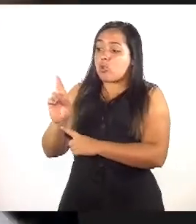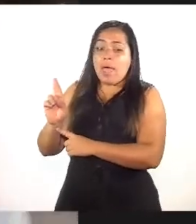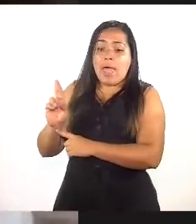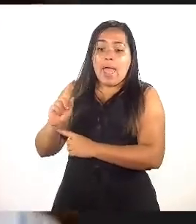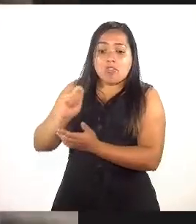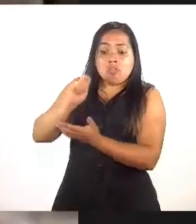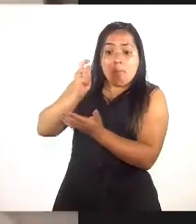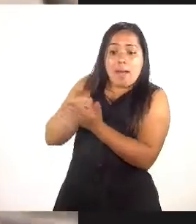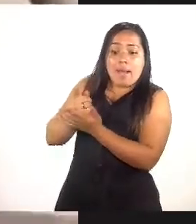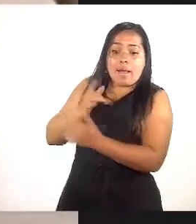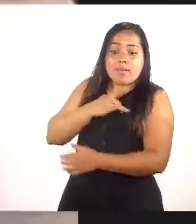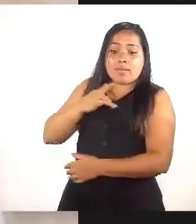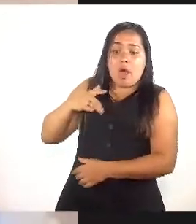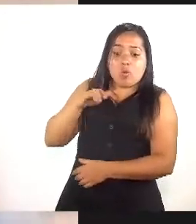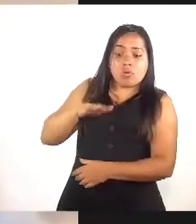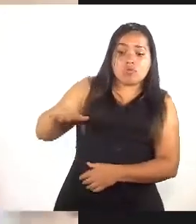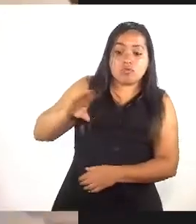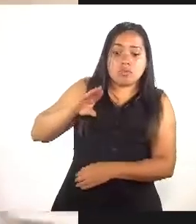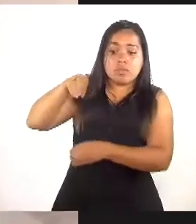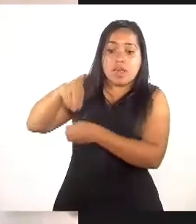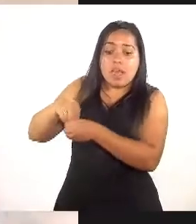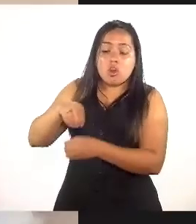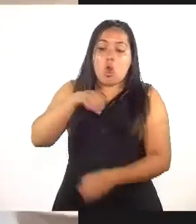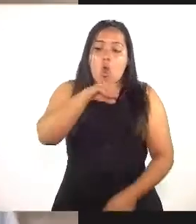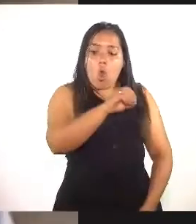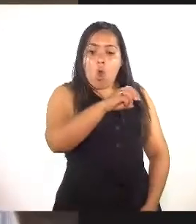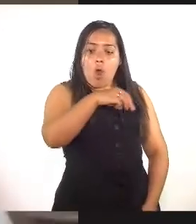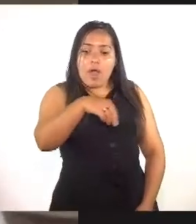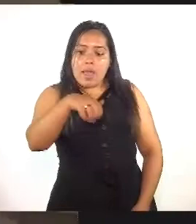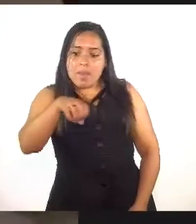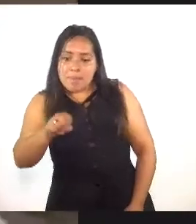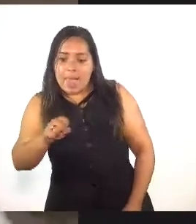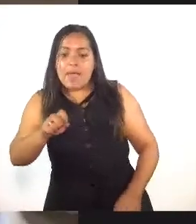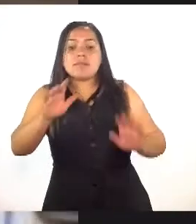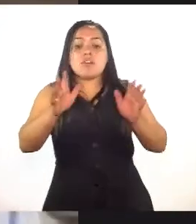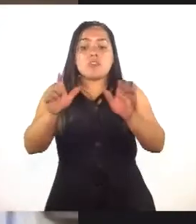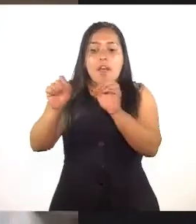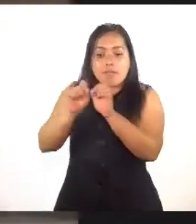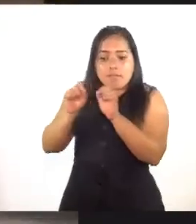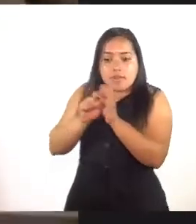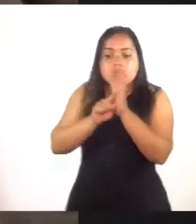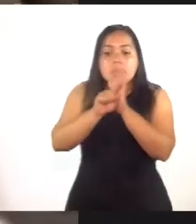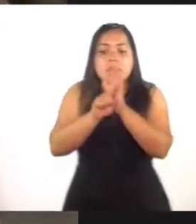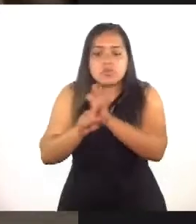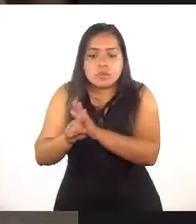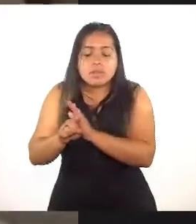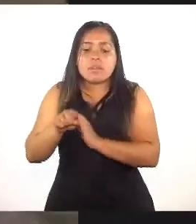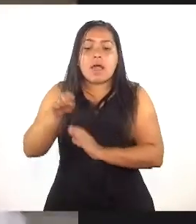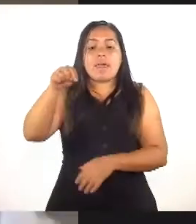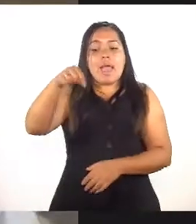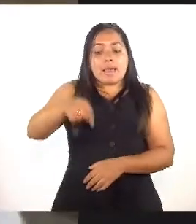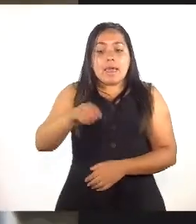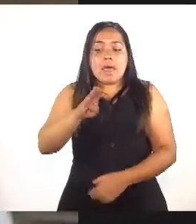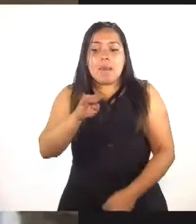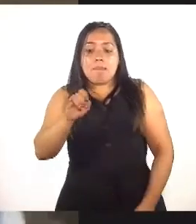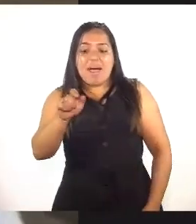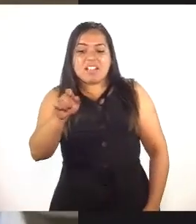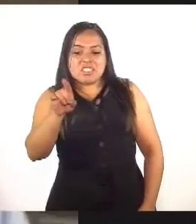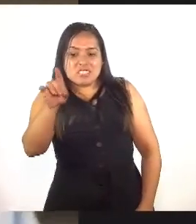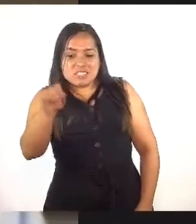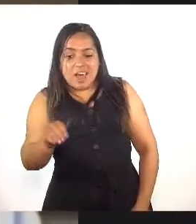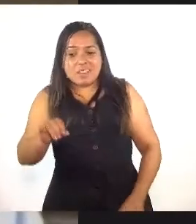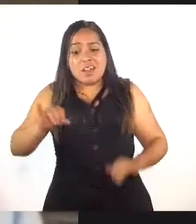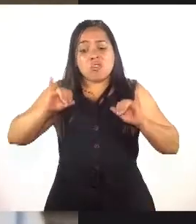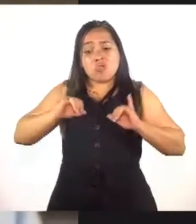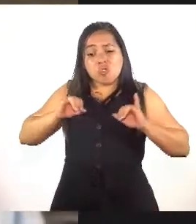pesquisa minha. A OMS já fez essa pesquisa no mundo todo. E a Baixada está desassistida na questão do saneamento.